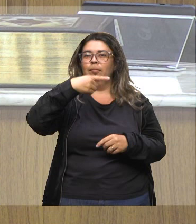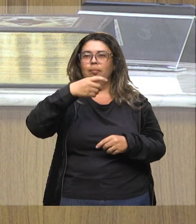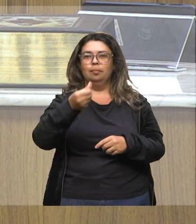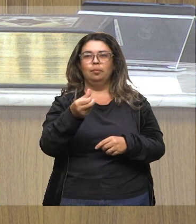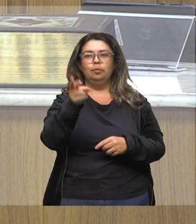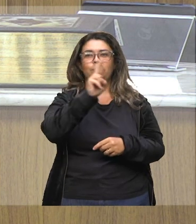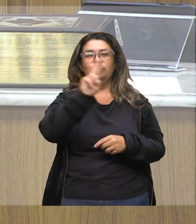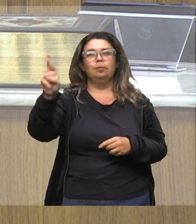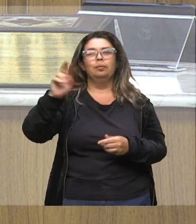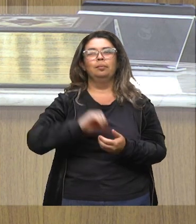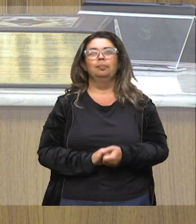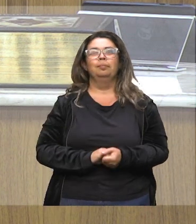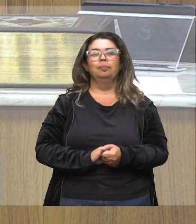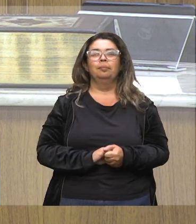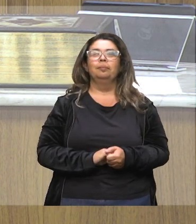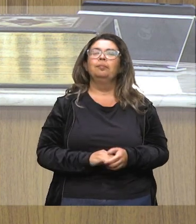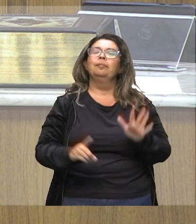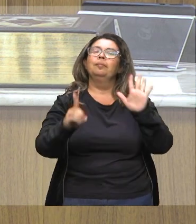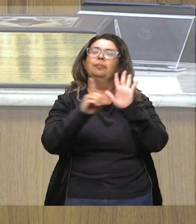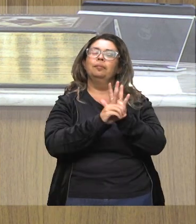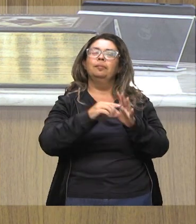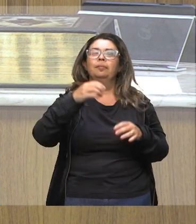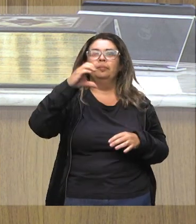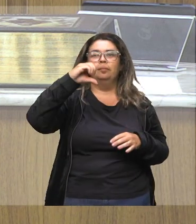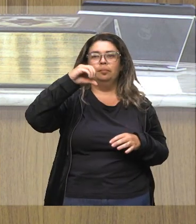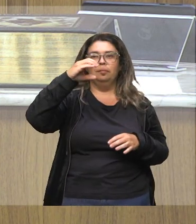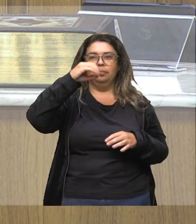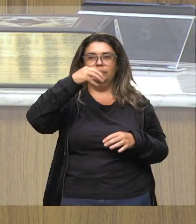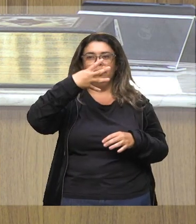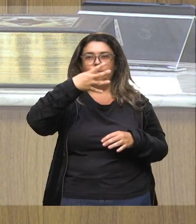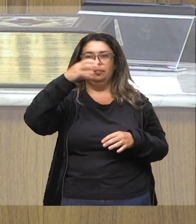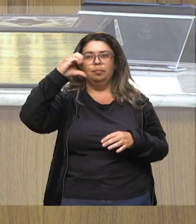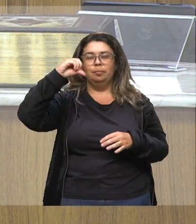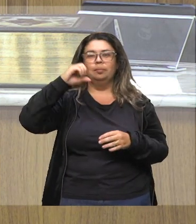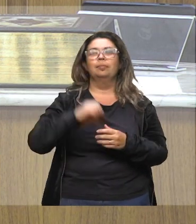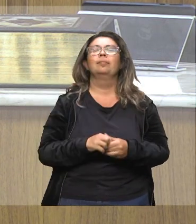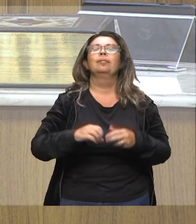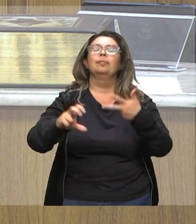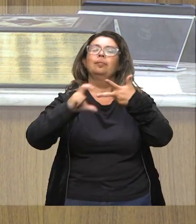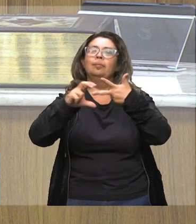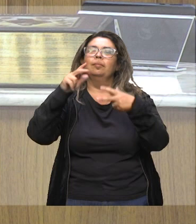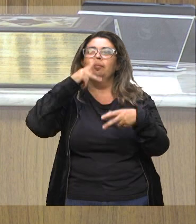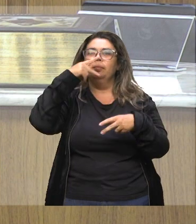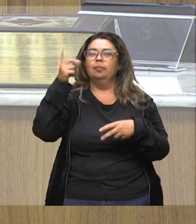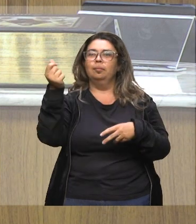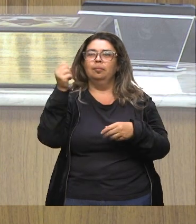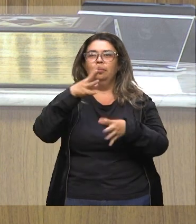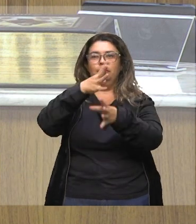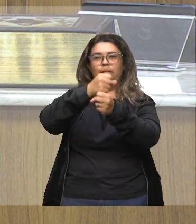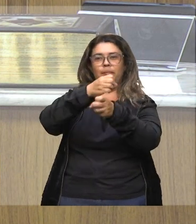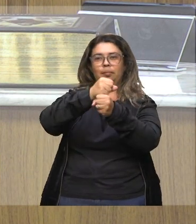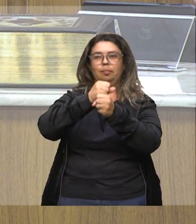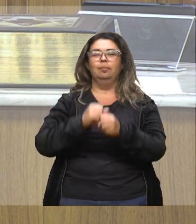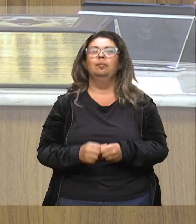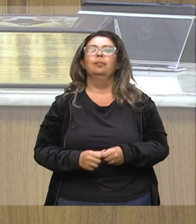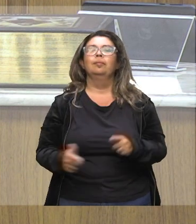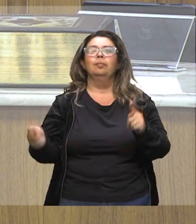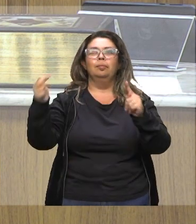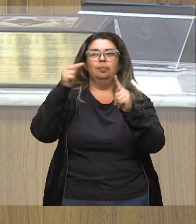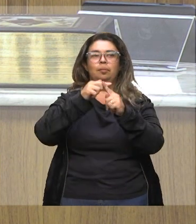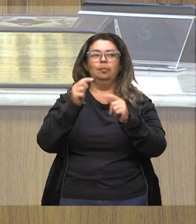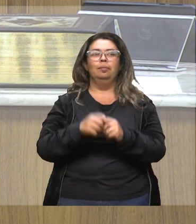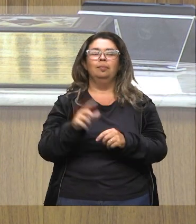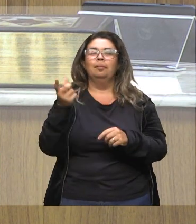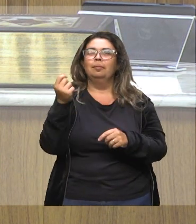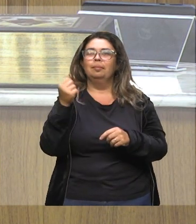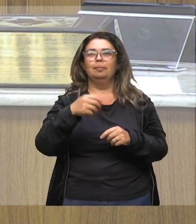4.916,28. Decreto 9.049, de 2023, do Poder Executivo, que dispõe sobre abertura de crédito adicional suplementar para os fins específicos